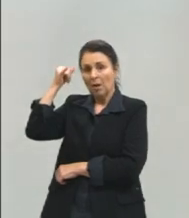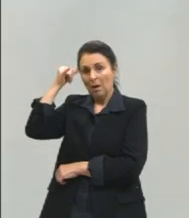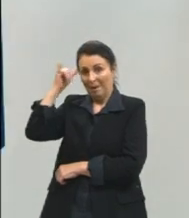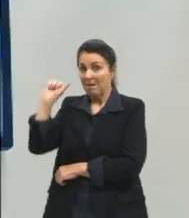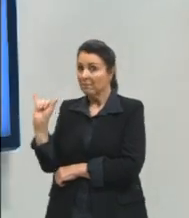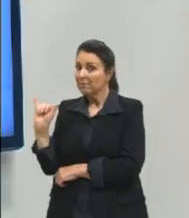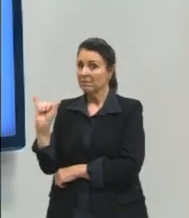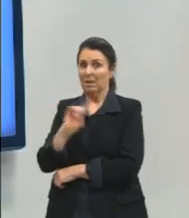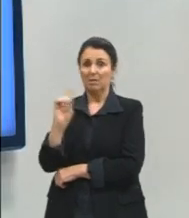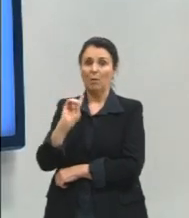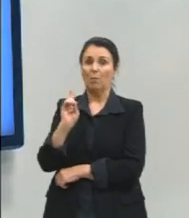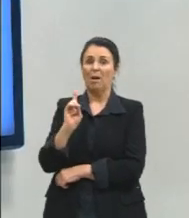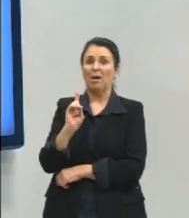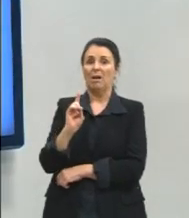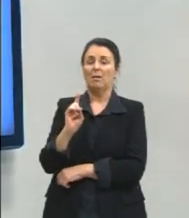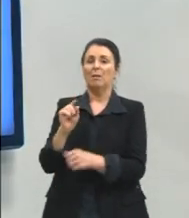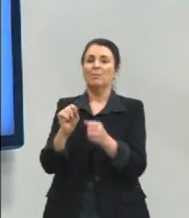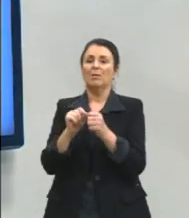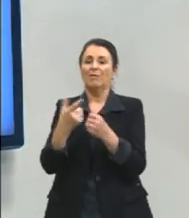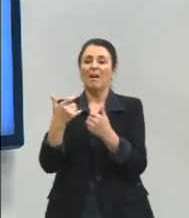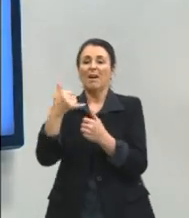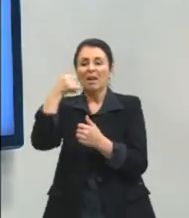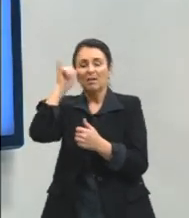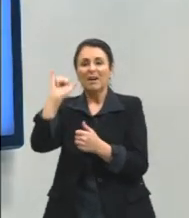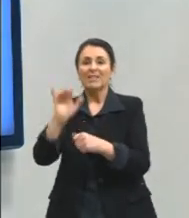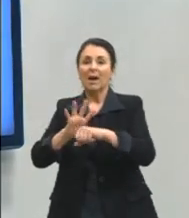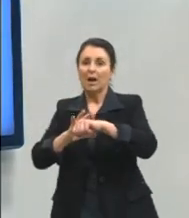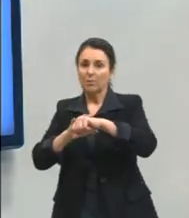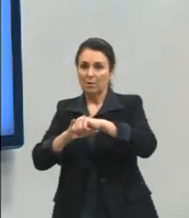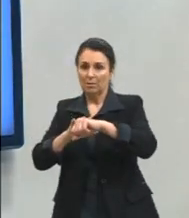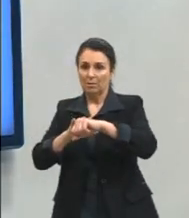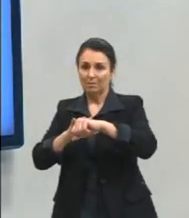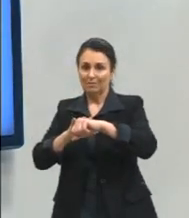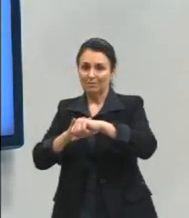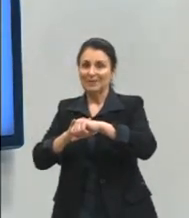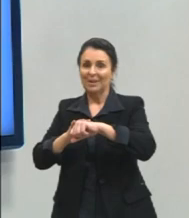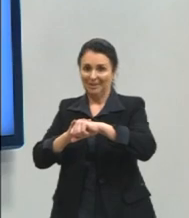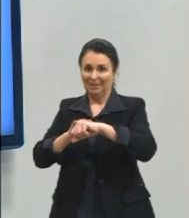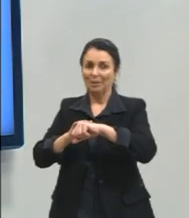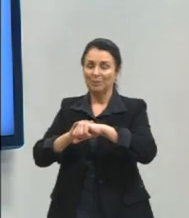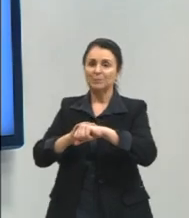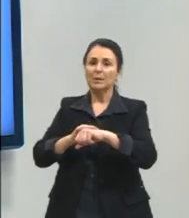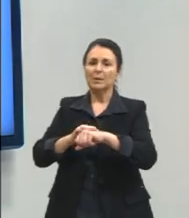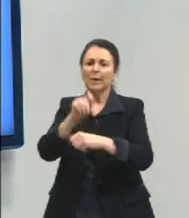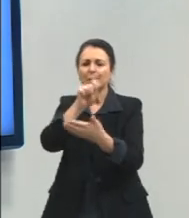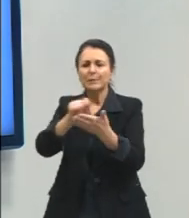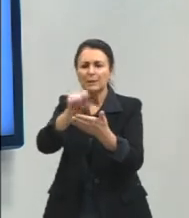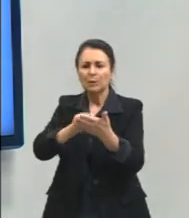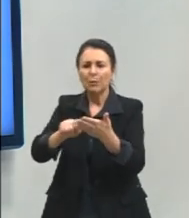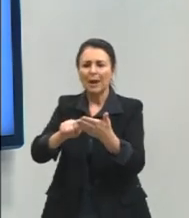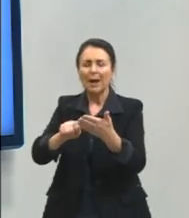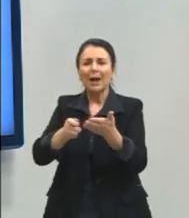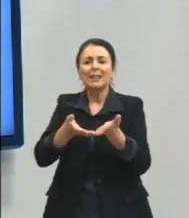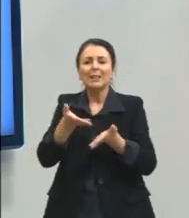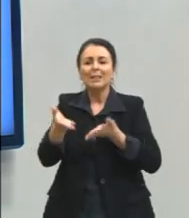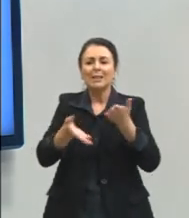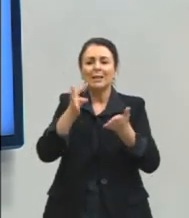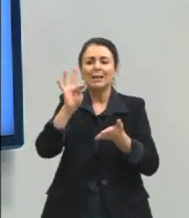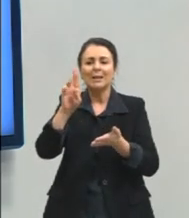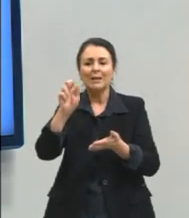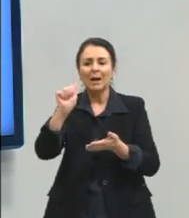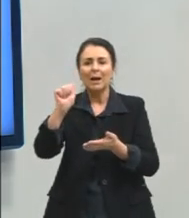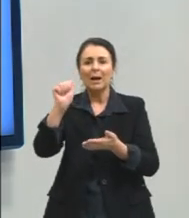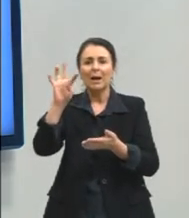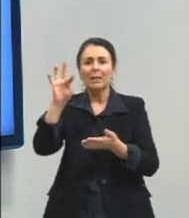até é bem bom o enunciado, assim, é bem bom a alternativa, mas está escrito lá tratamento. Vacina não